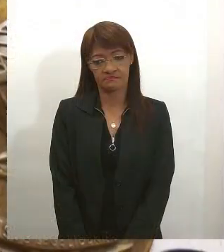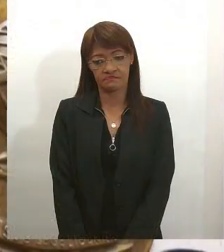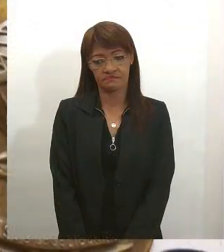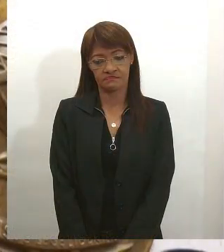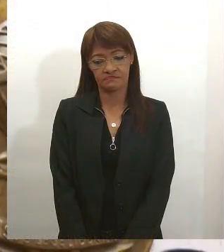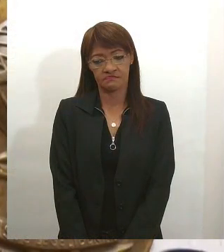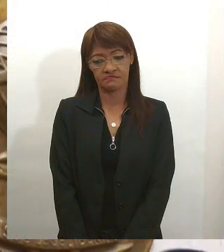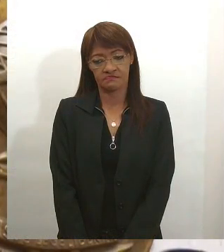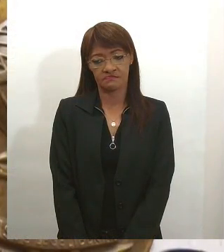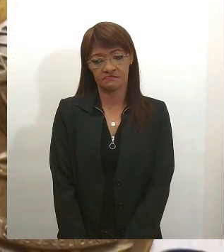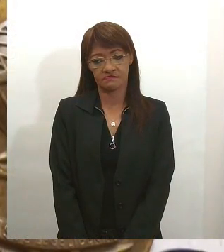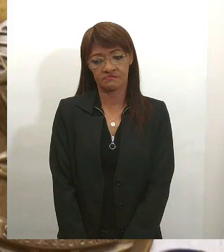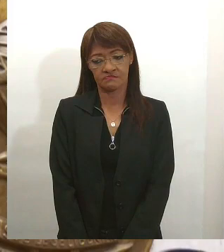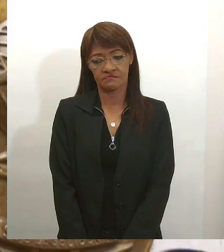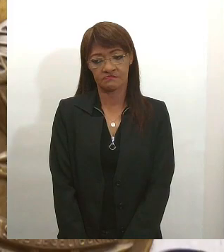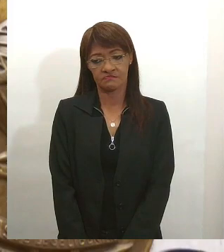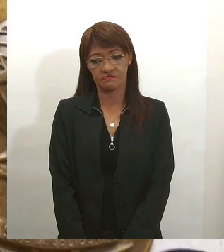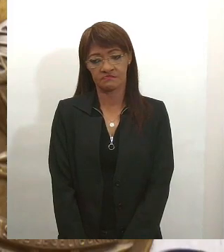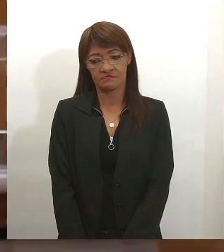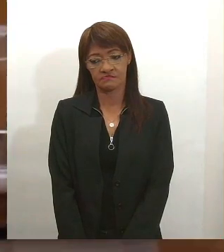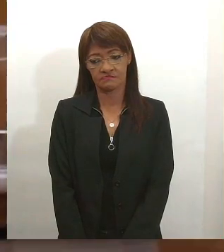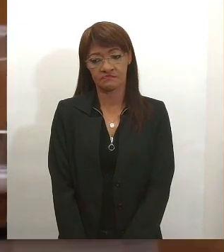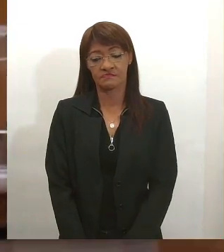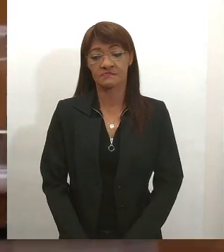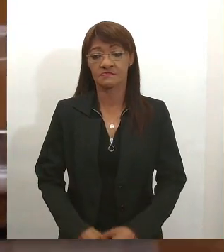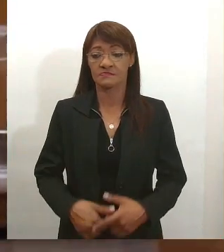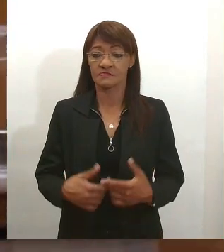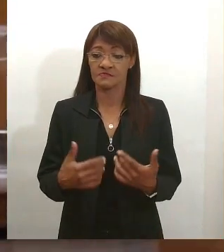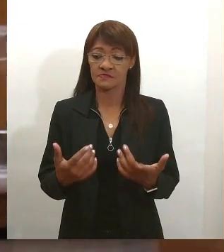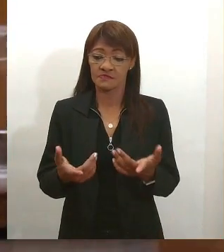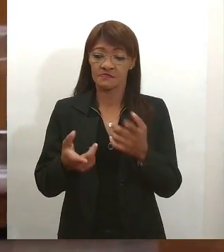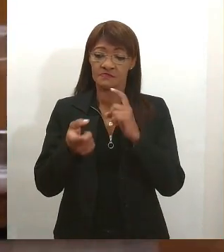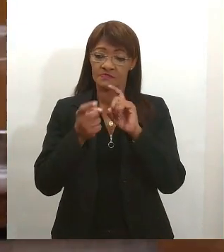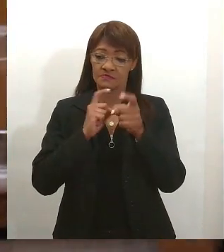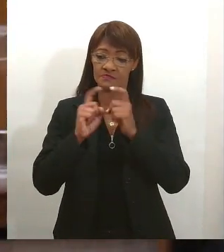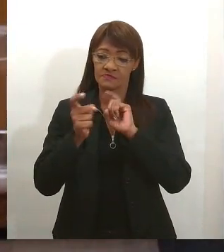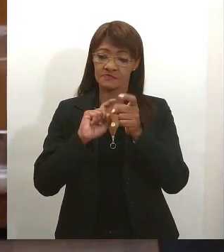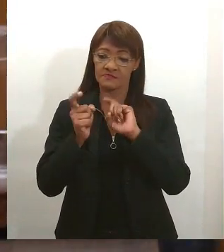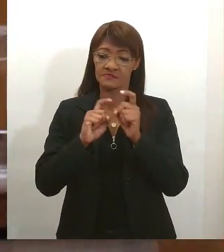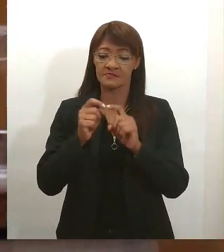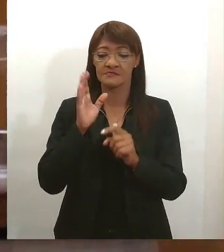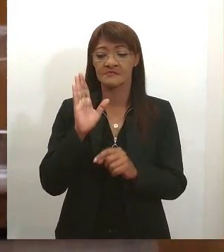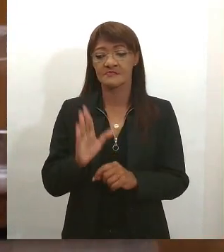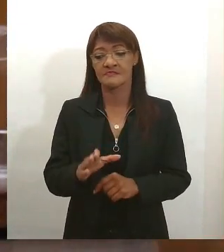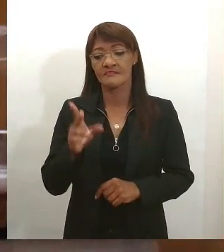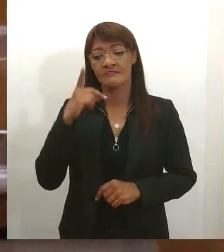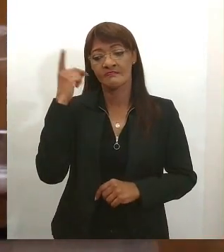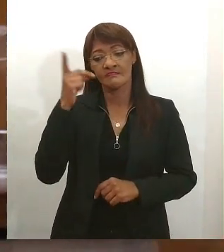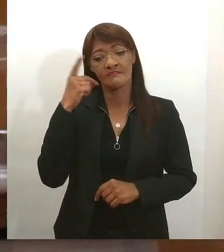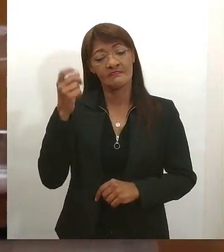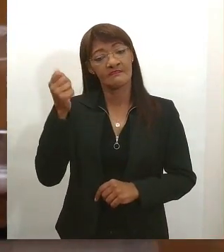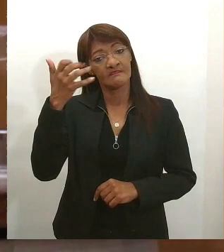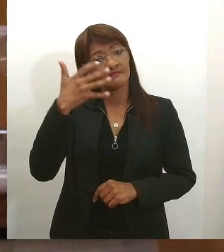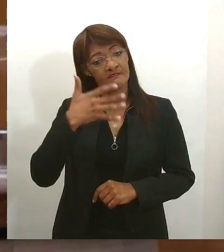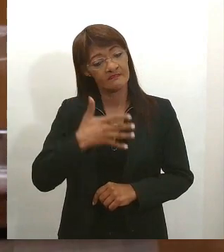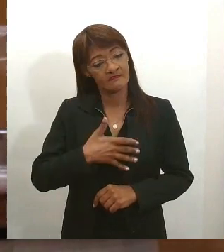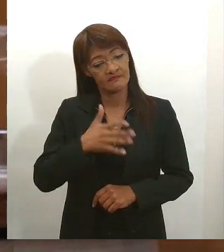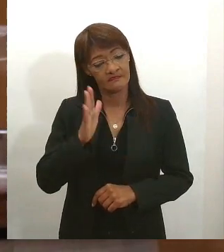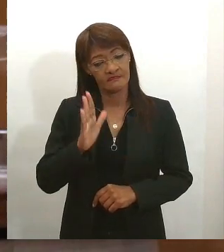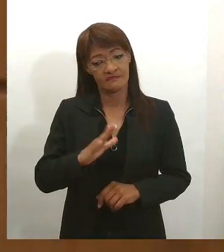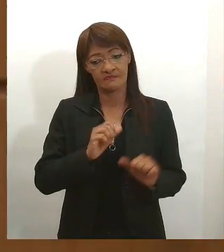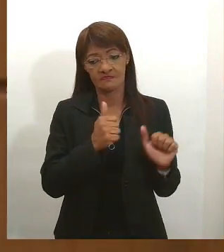No pequeno expediente, a líder da oposição, deputada Linda Brasil, abriu os trabalhos, falando sobre o ato que será feito